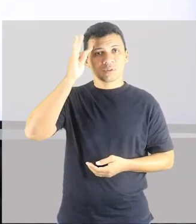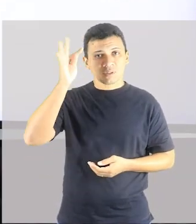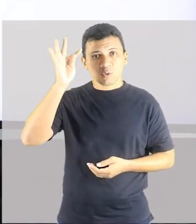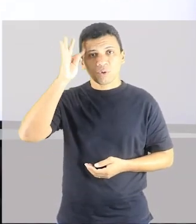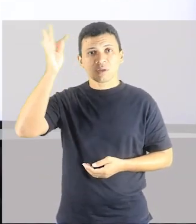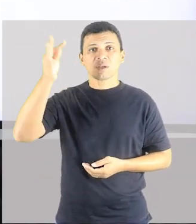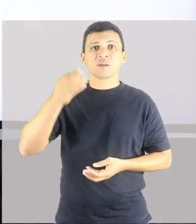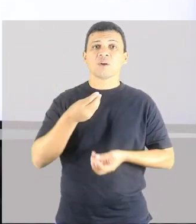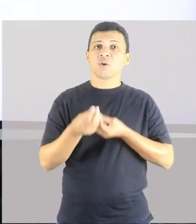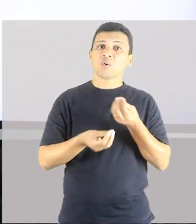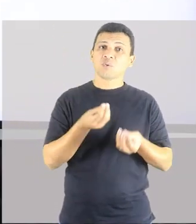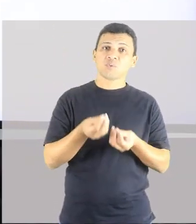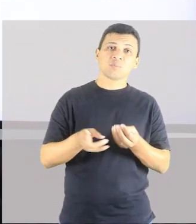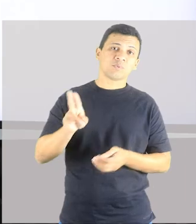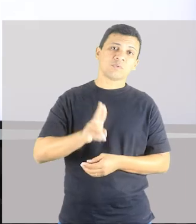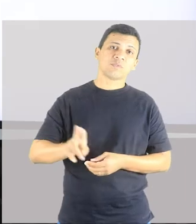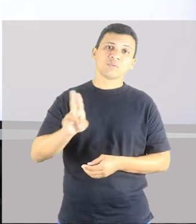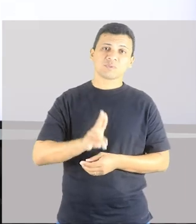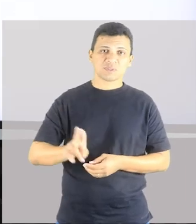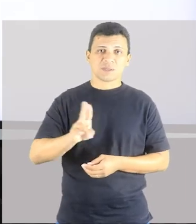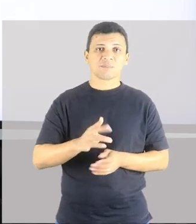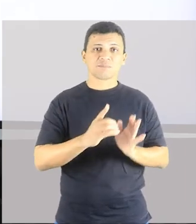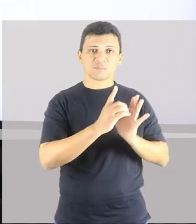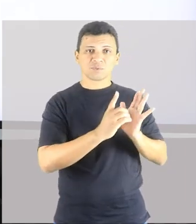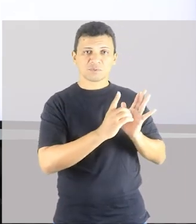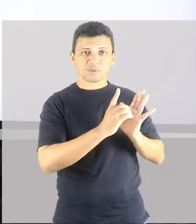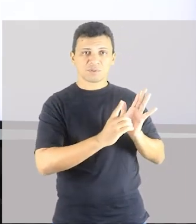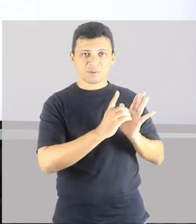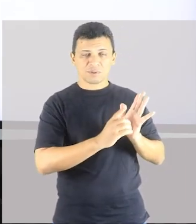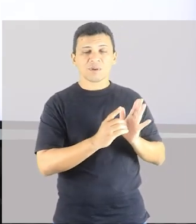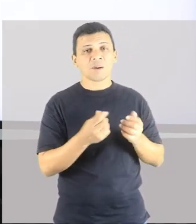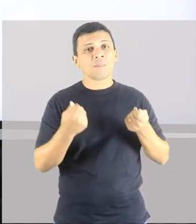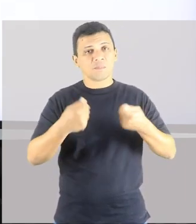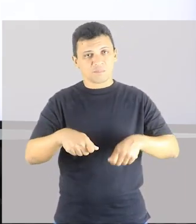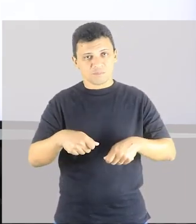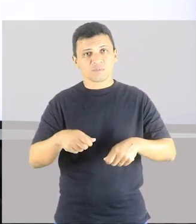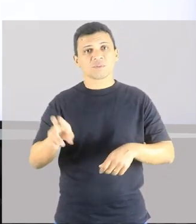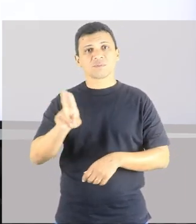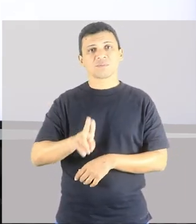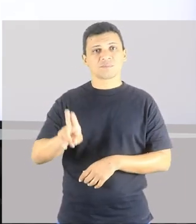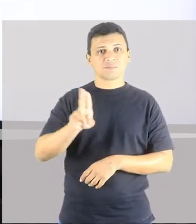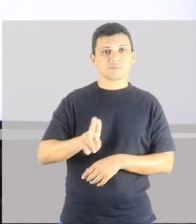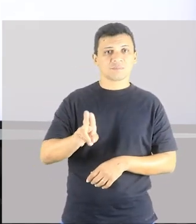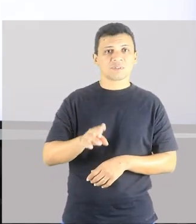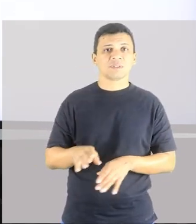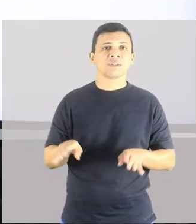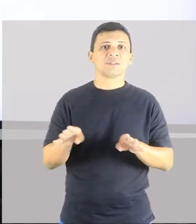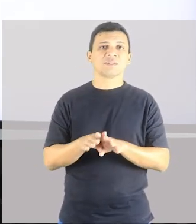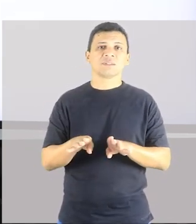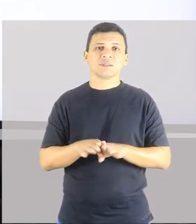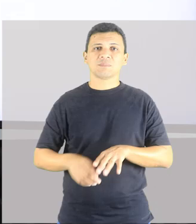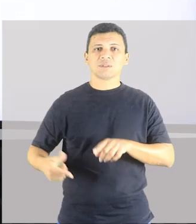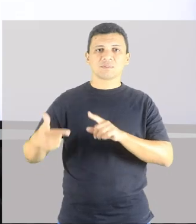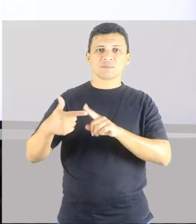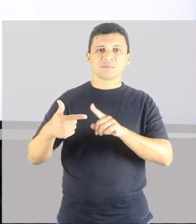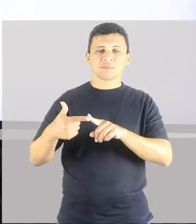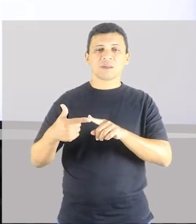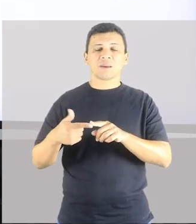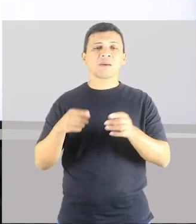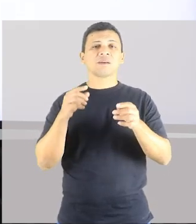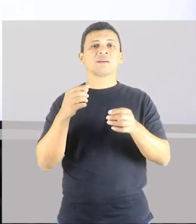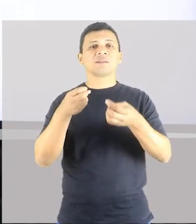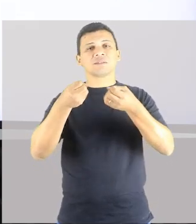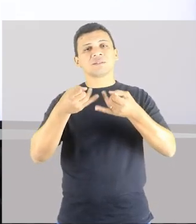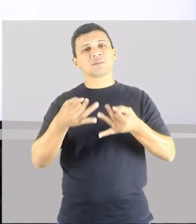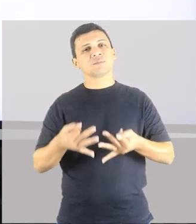para que a gente pode utilizar esse recurso ou de que forma que nós podemos utilizá-lo. E depois a gente fala um pouquinho dos quiz, que